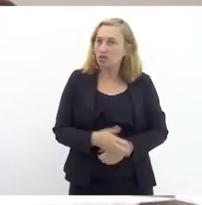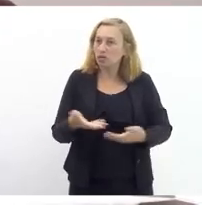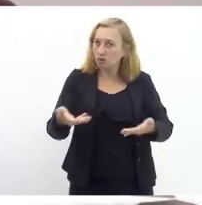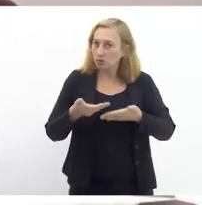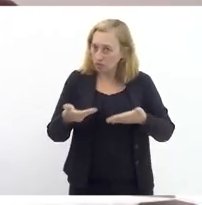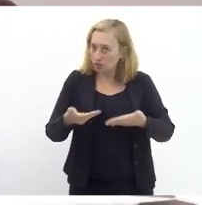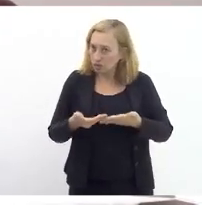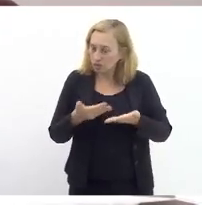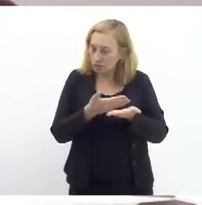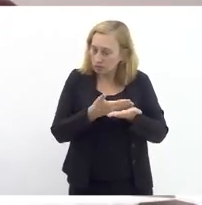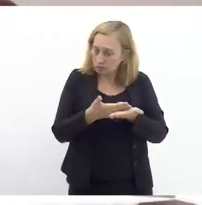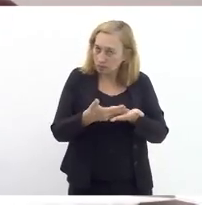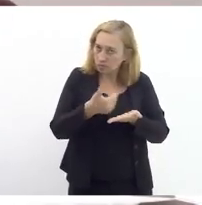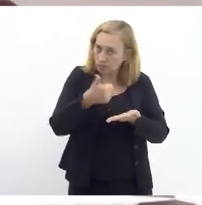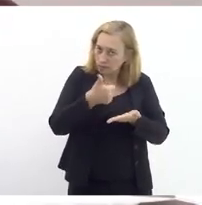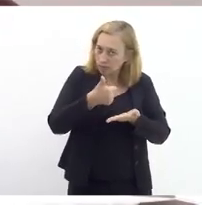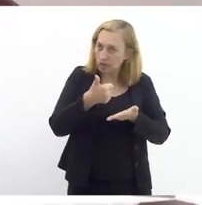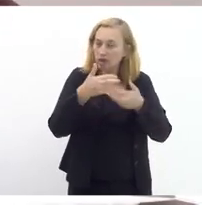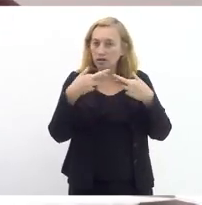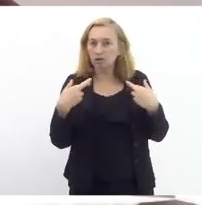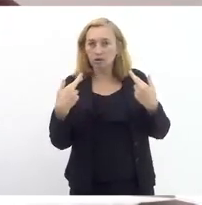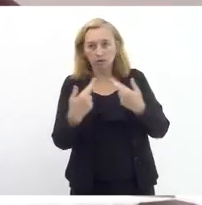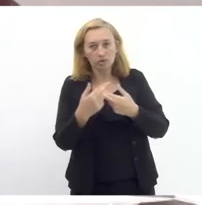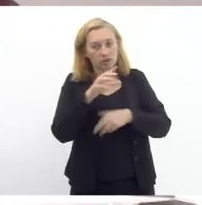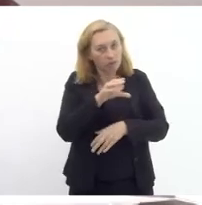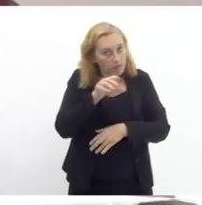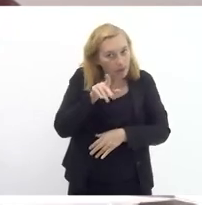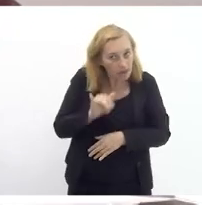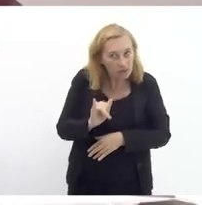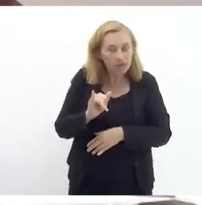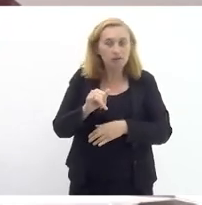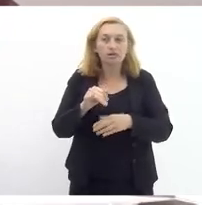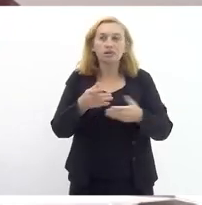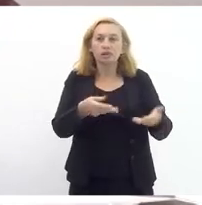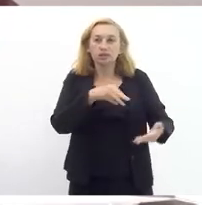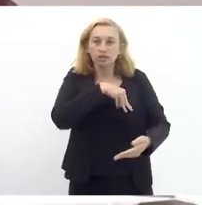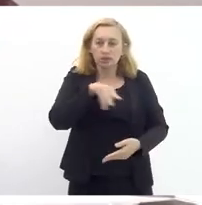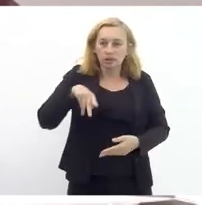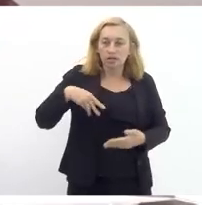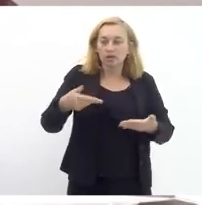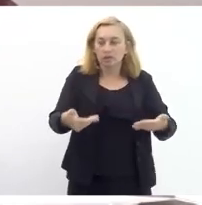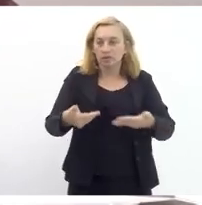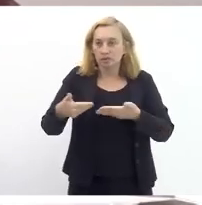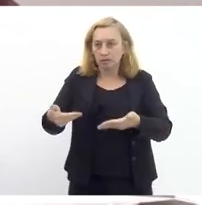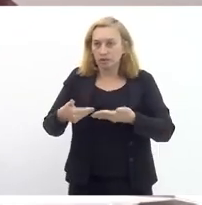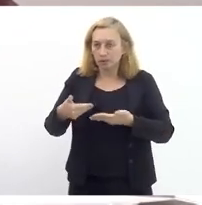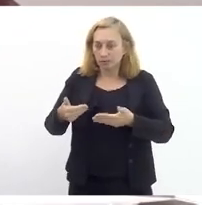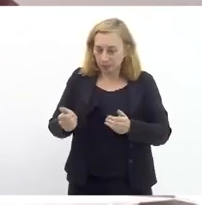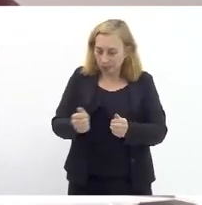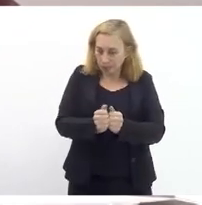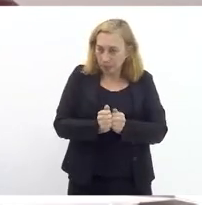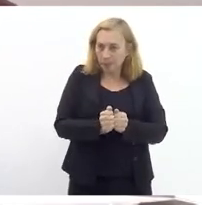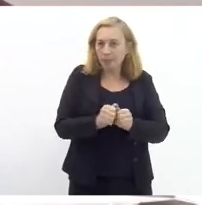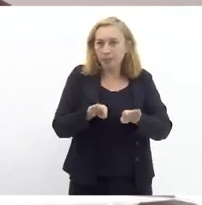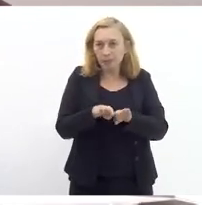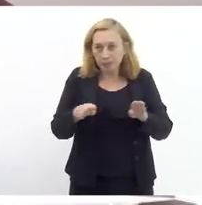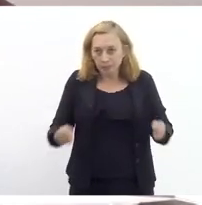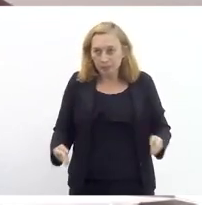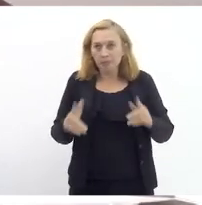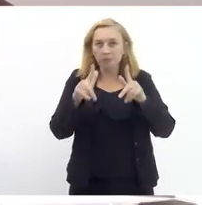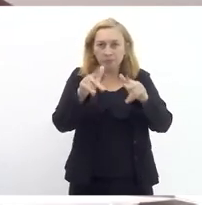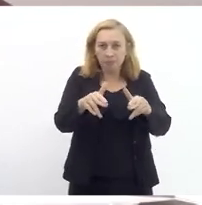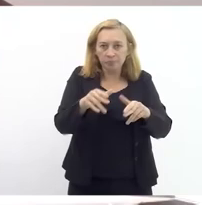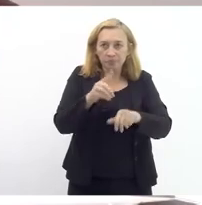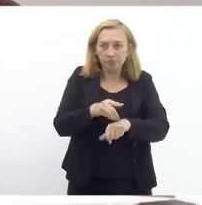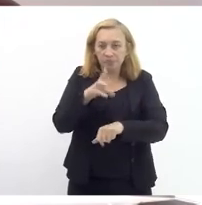convidados desde a primeira audiência dessa CPI, o Ministério Público foi convidado a participar da mesa, da mesma forma que o